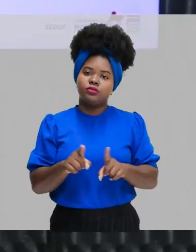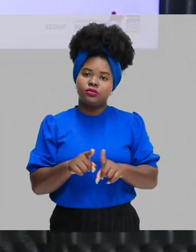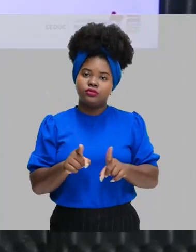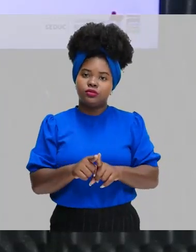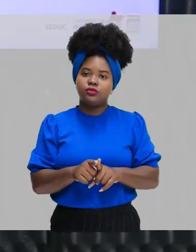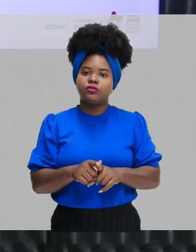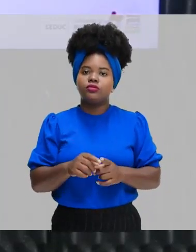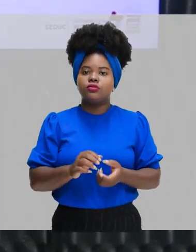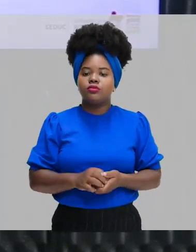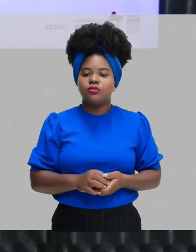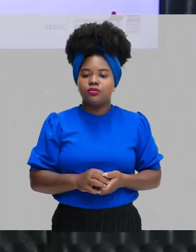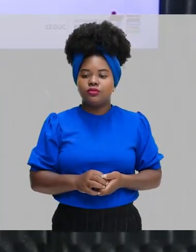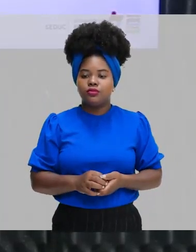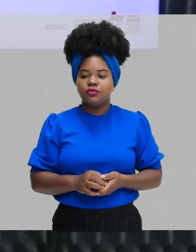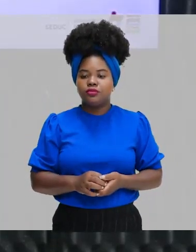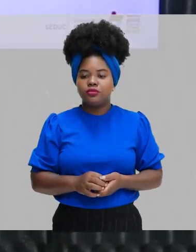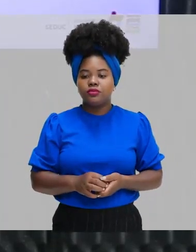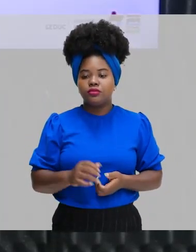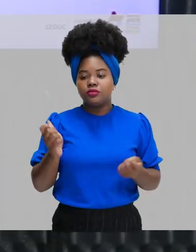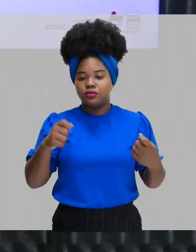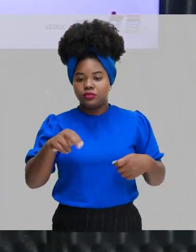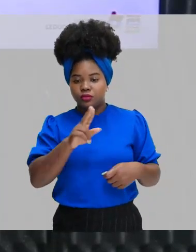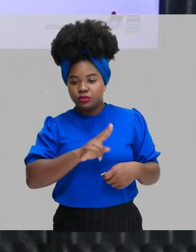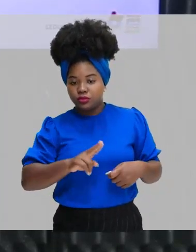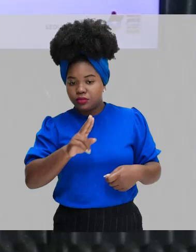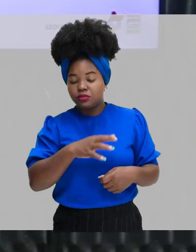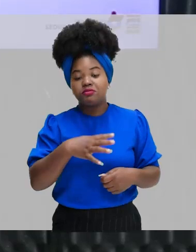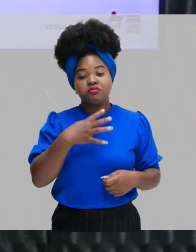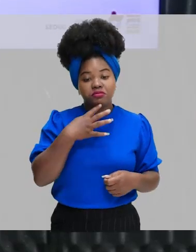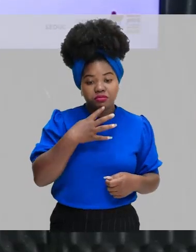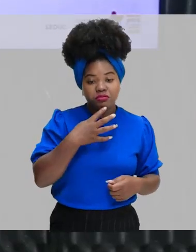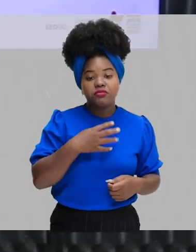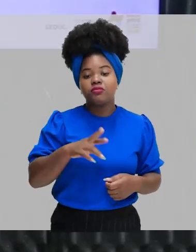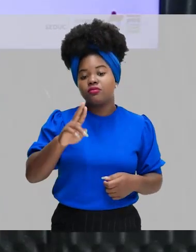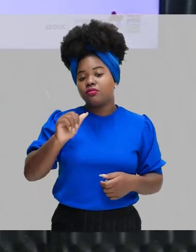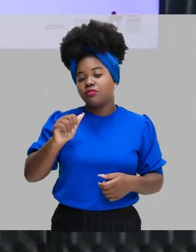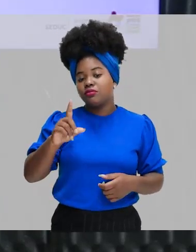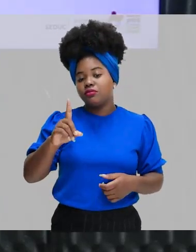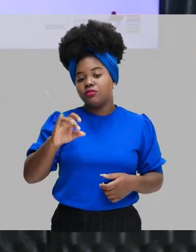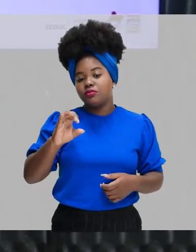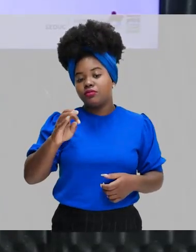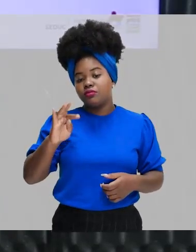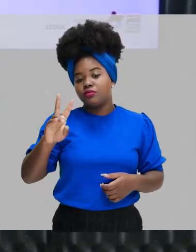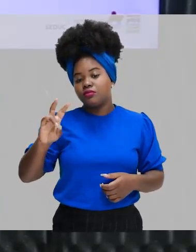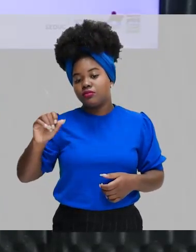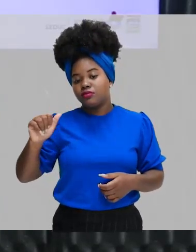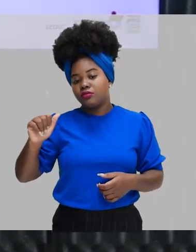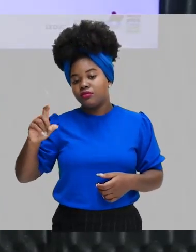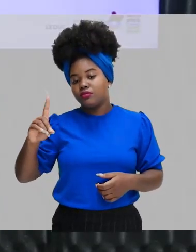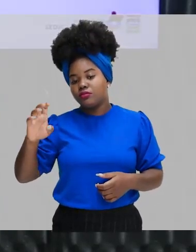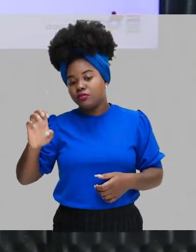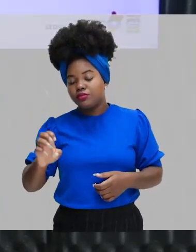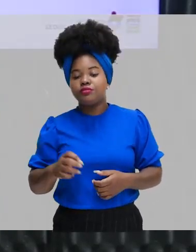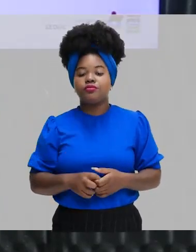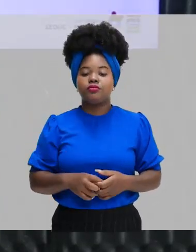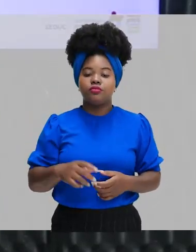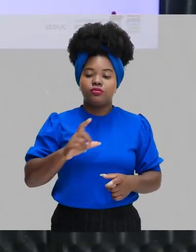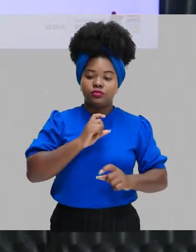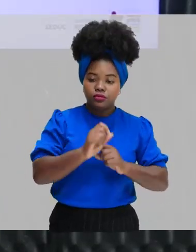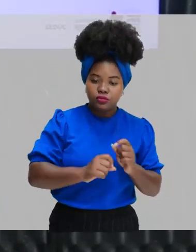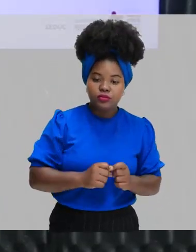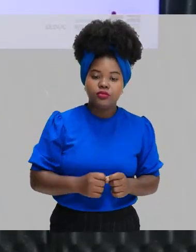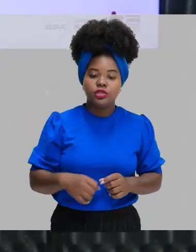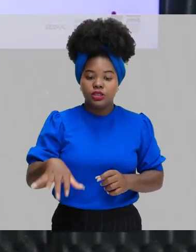usar também esse conhecimento da radioatividade para tratamento e eh tratamento médico para data